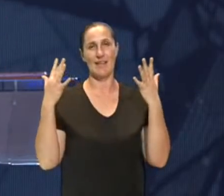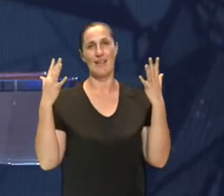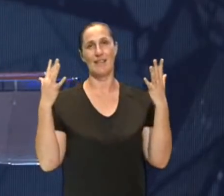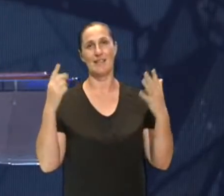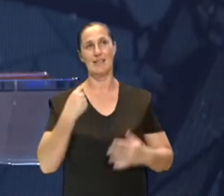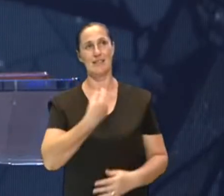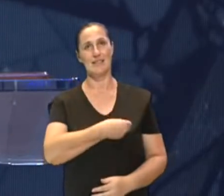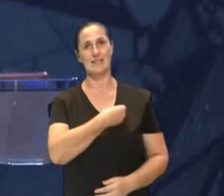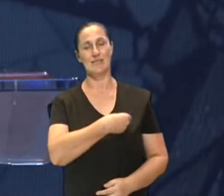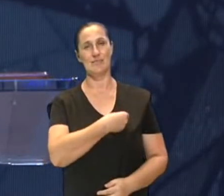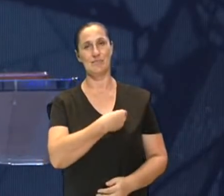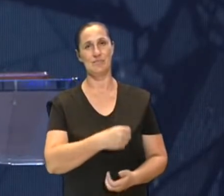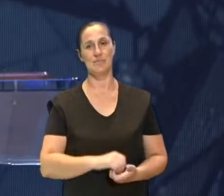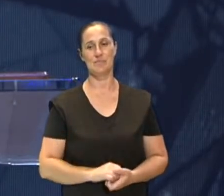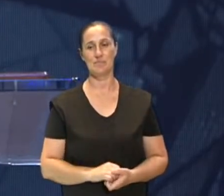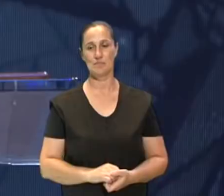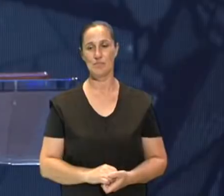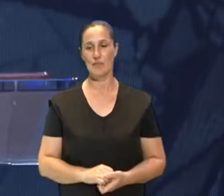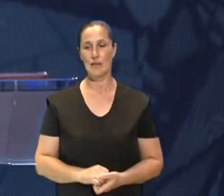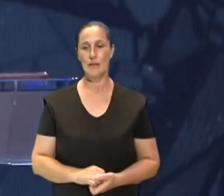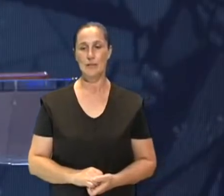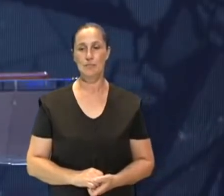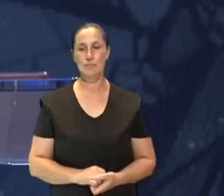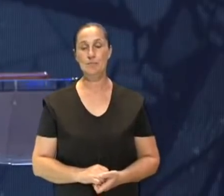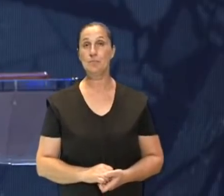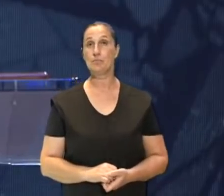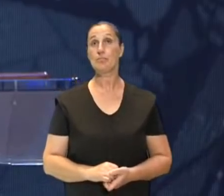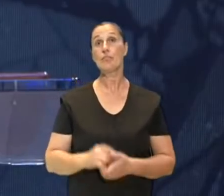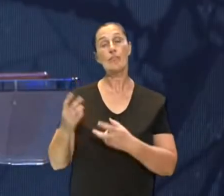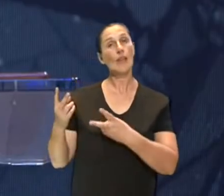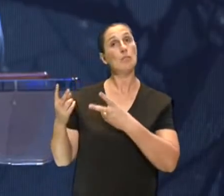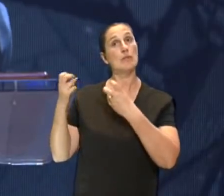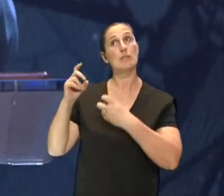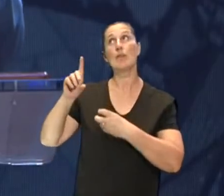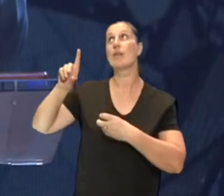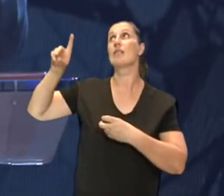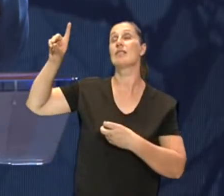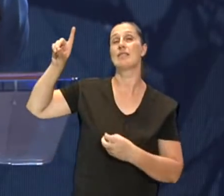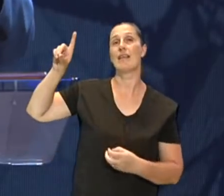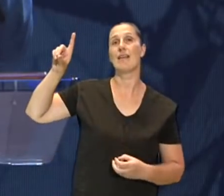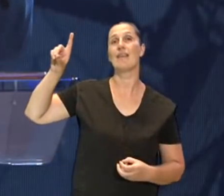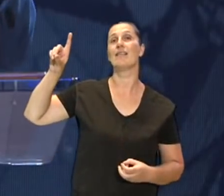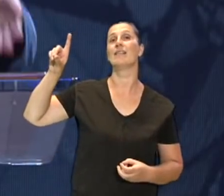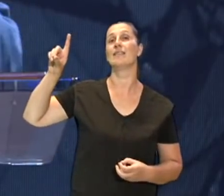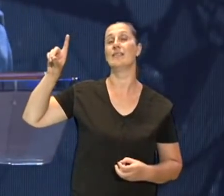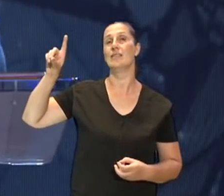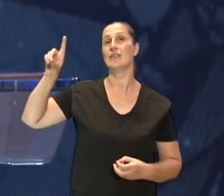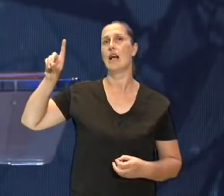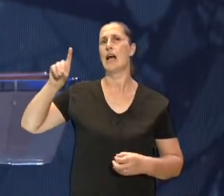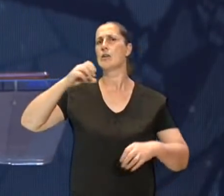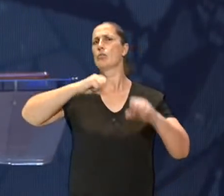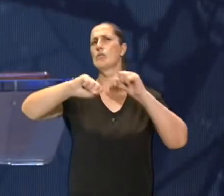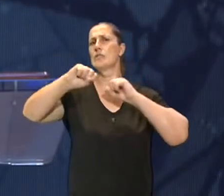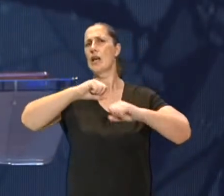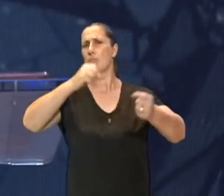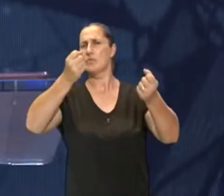lisas da nossa existência, a perceber que Deus, como está no livro de